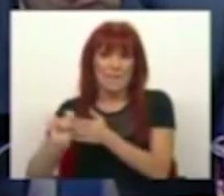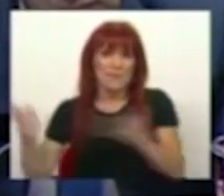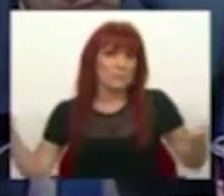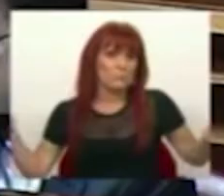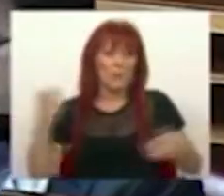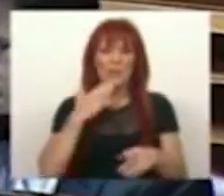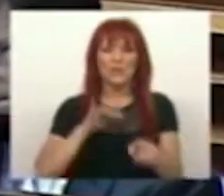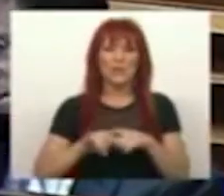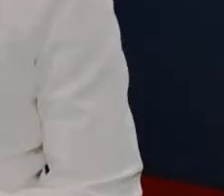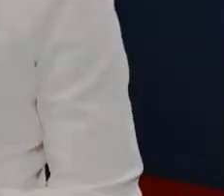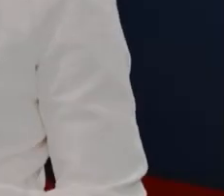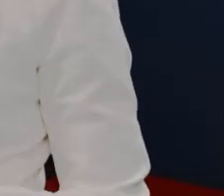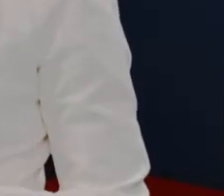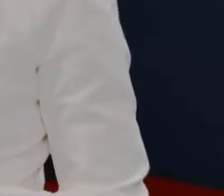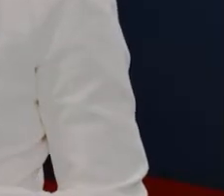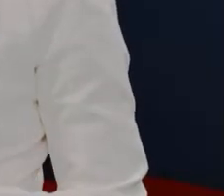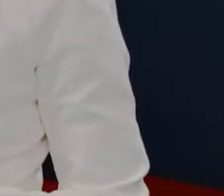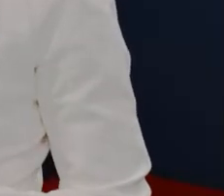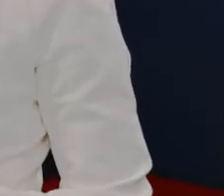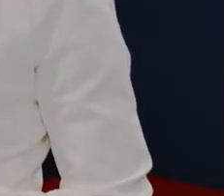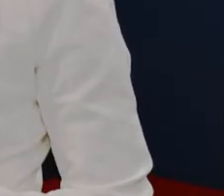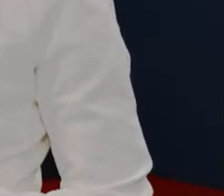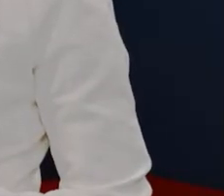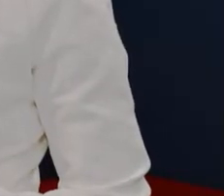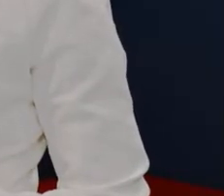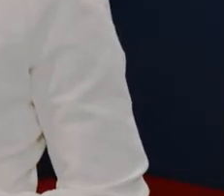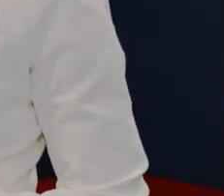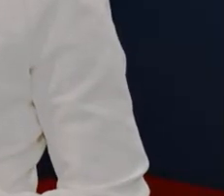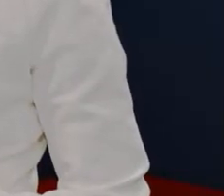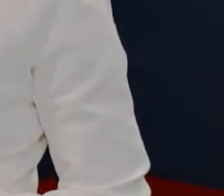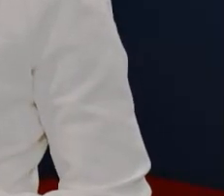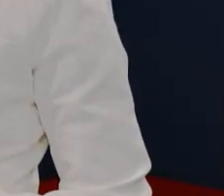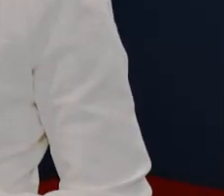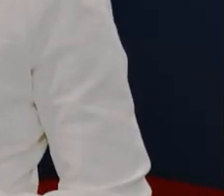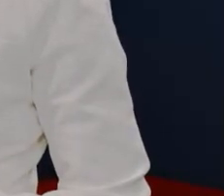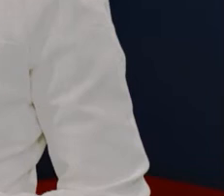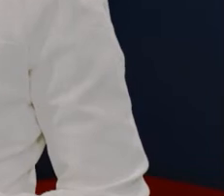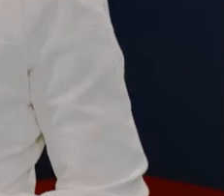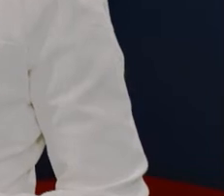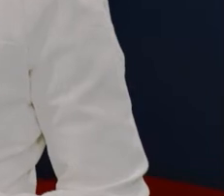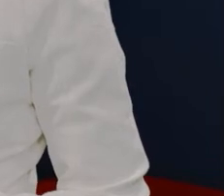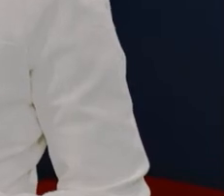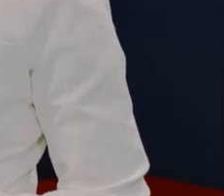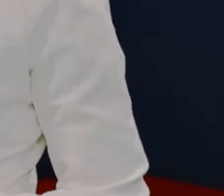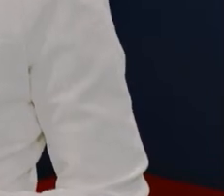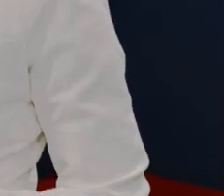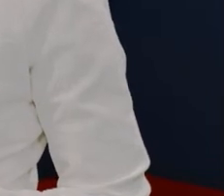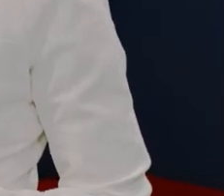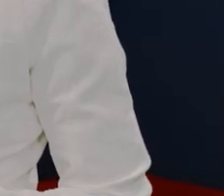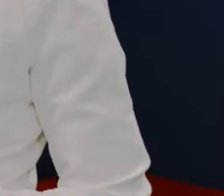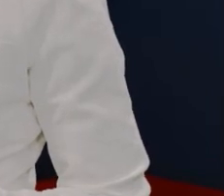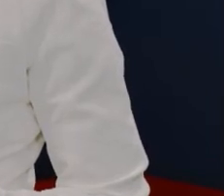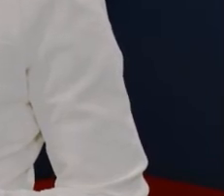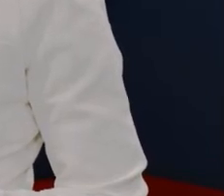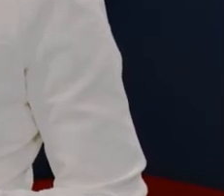Sr. Deputado. O primeiro-ministro português acusou o presidente do PSD de concentrar-se apenas no metro de Lisboa, em vez